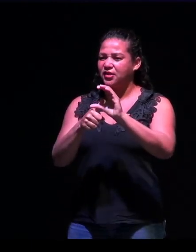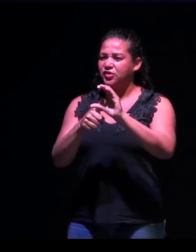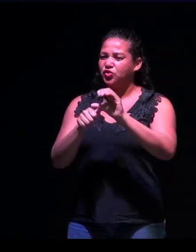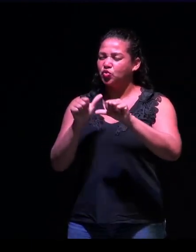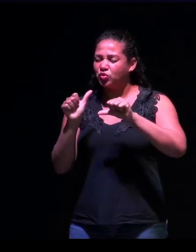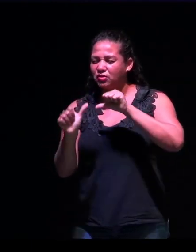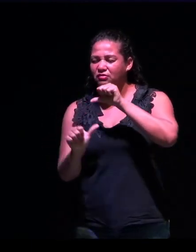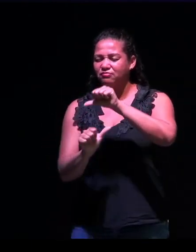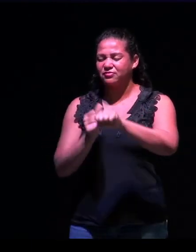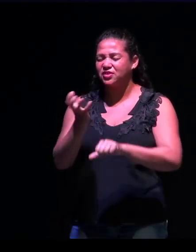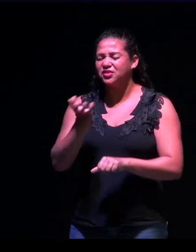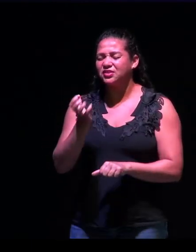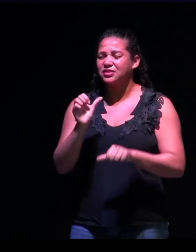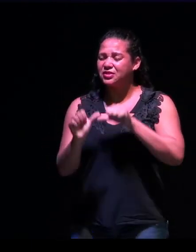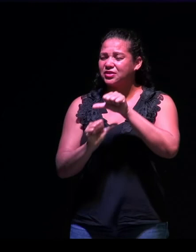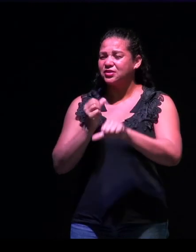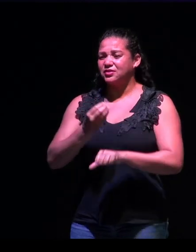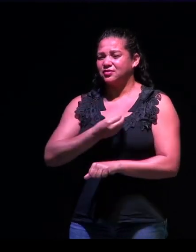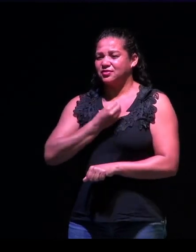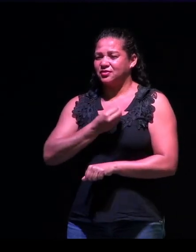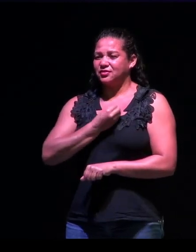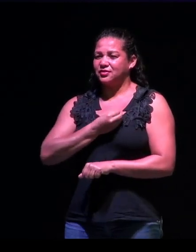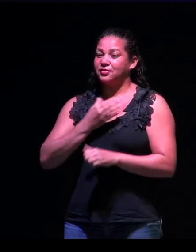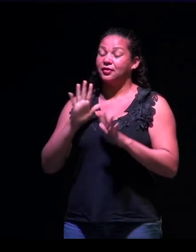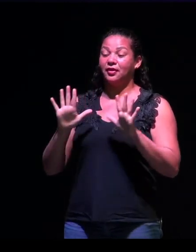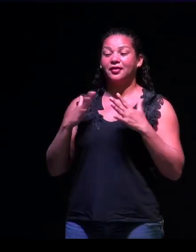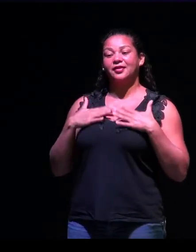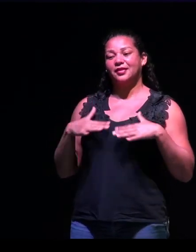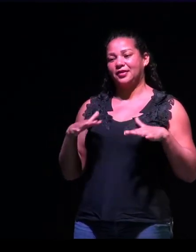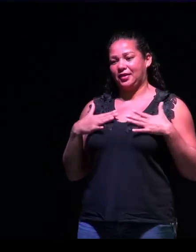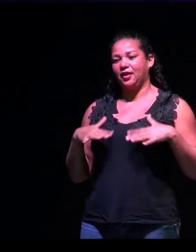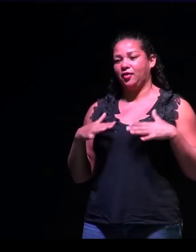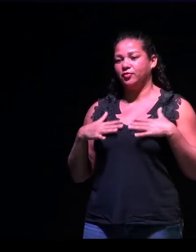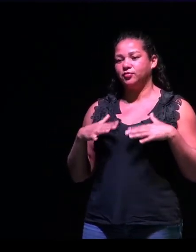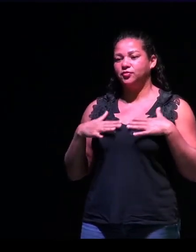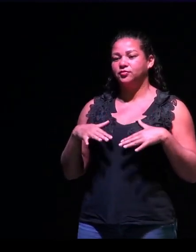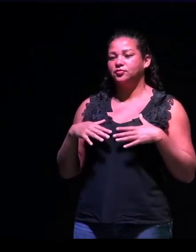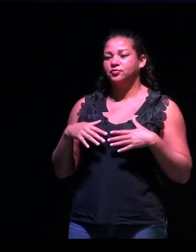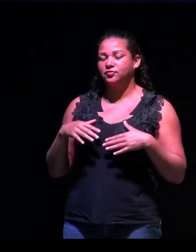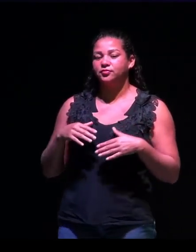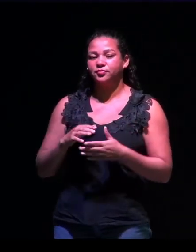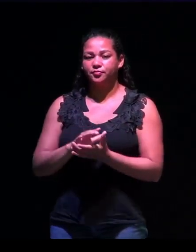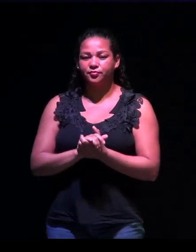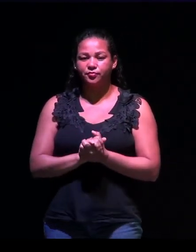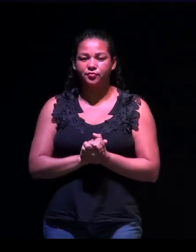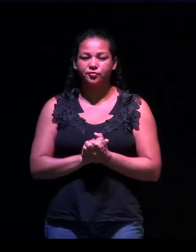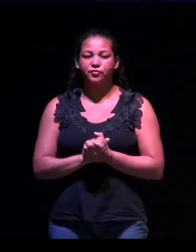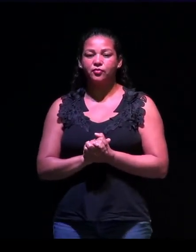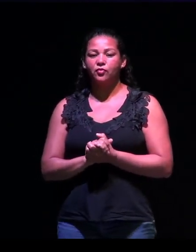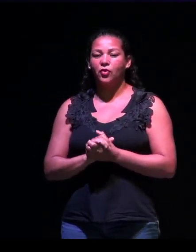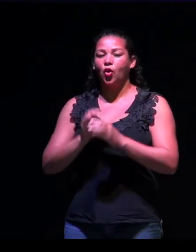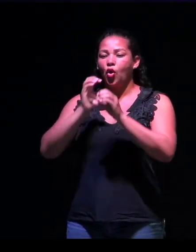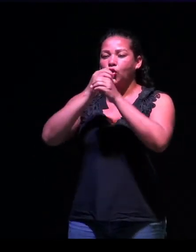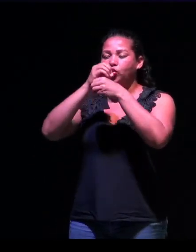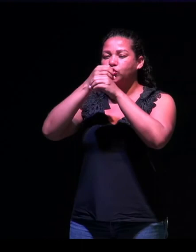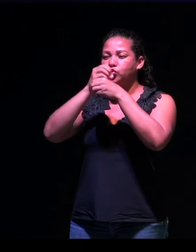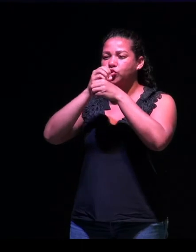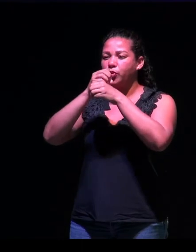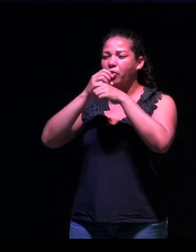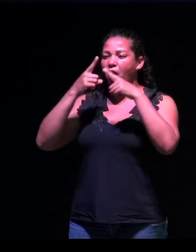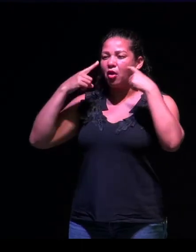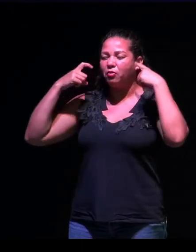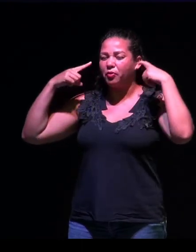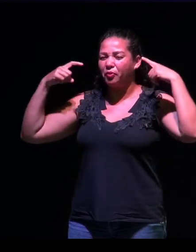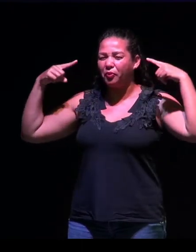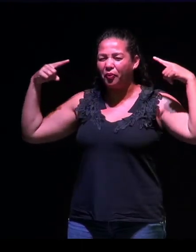melhorar a sua vida em Deus, fica tranquilo, você não vai estar mais aqui. Nós vamos subir ao ressoar da última trombeta, a trombeta soará, os mortos em